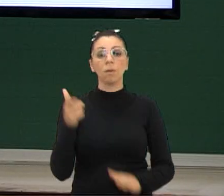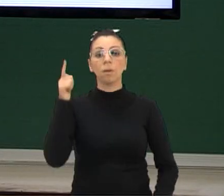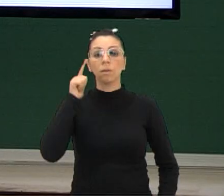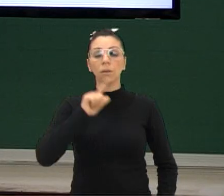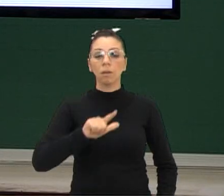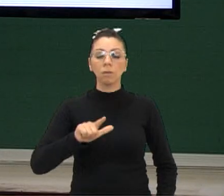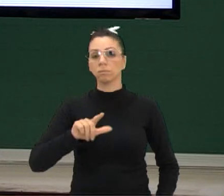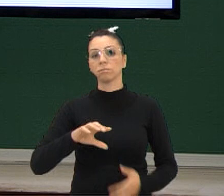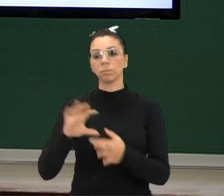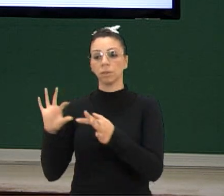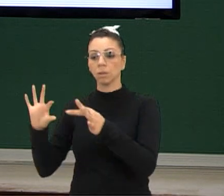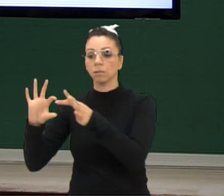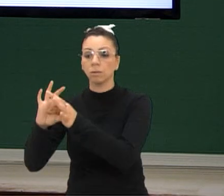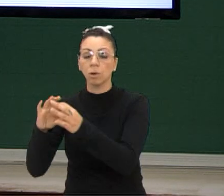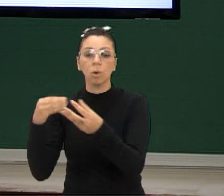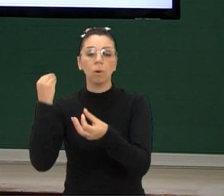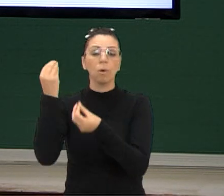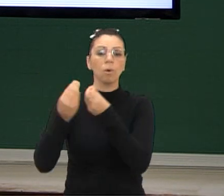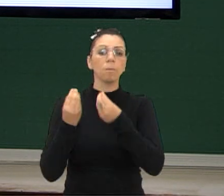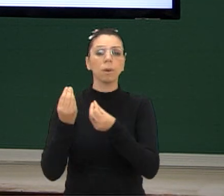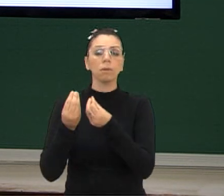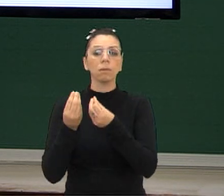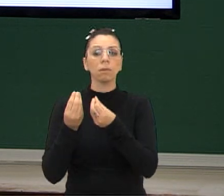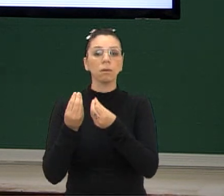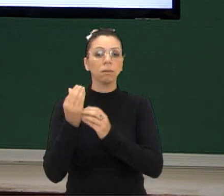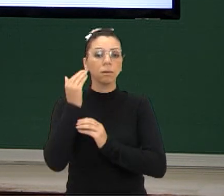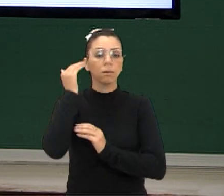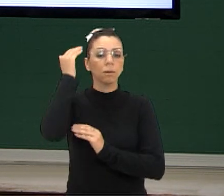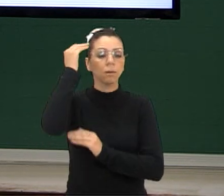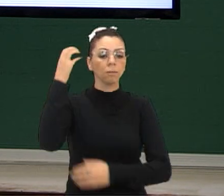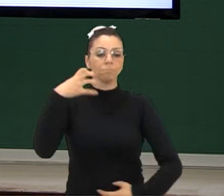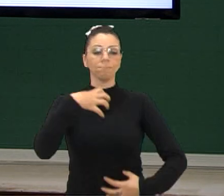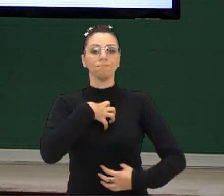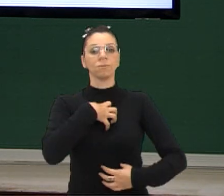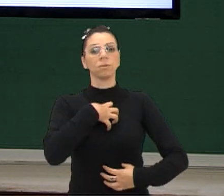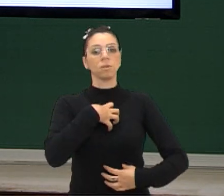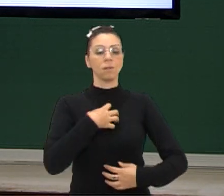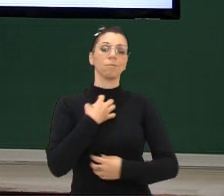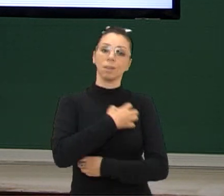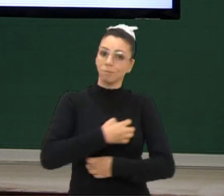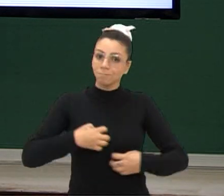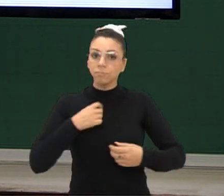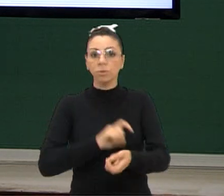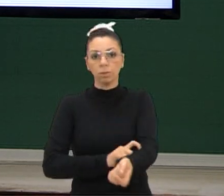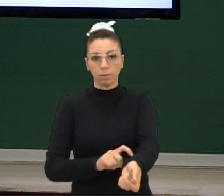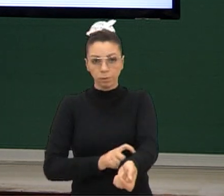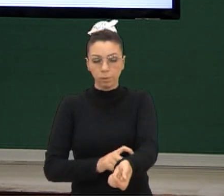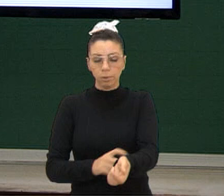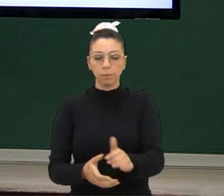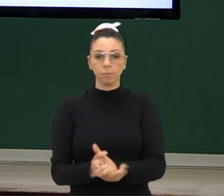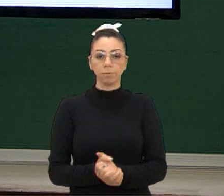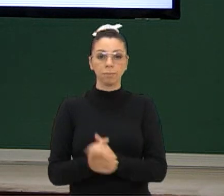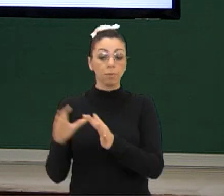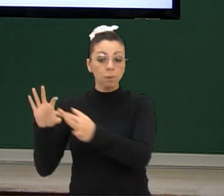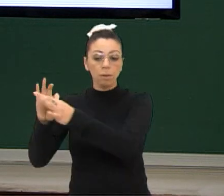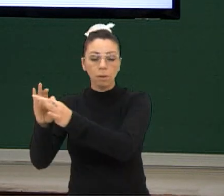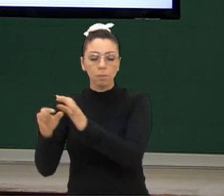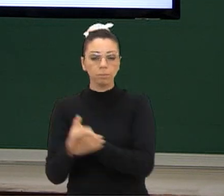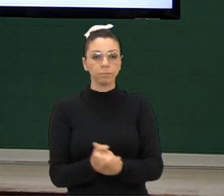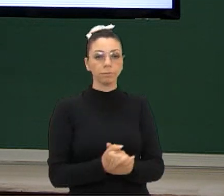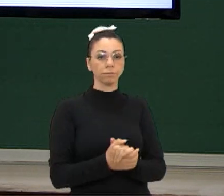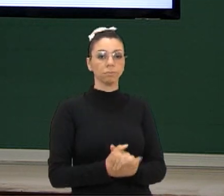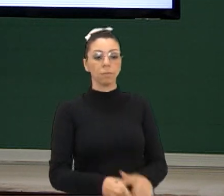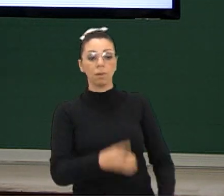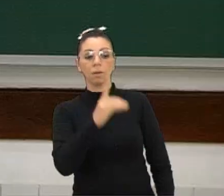sentido de estado. Como que os adolescentes estão em casa? Estão inquietos, certo? Sentido de estado. E na letra